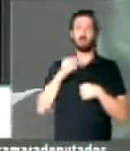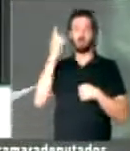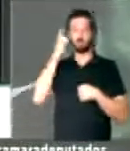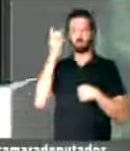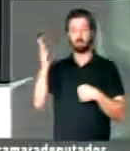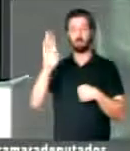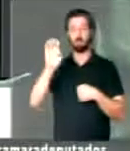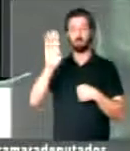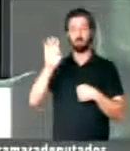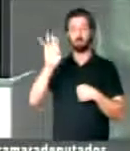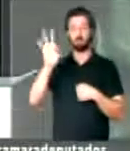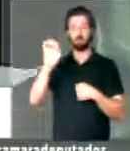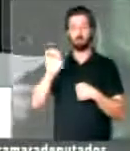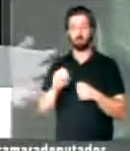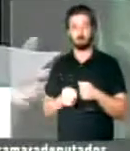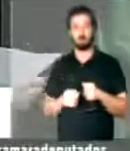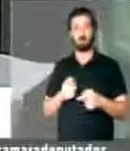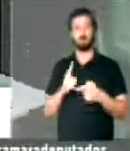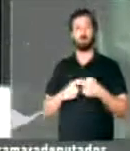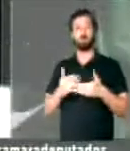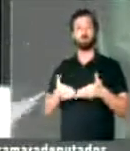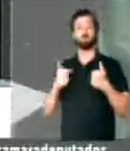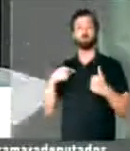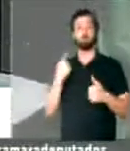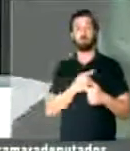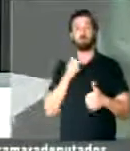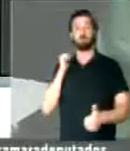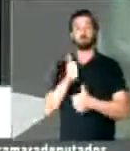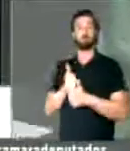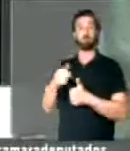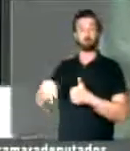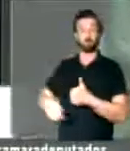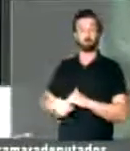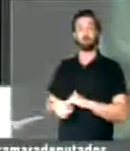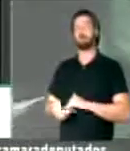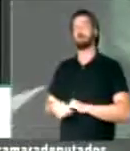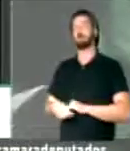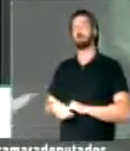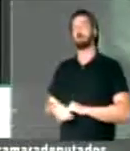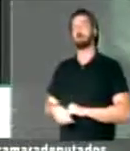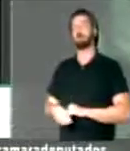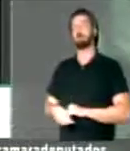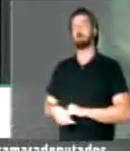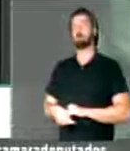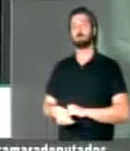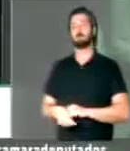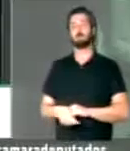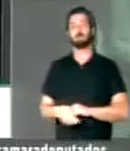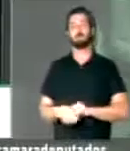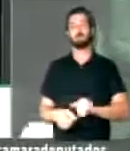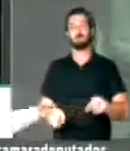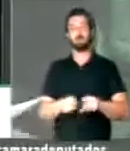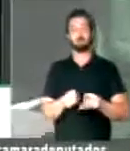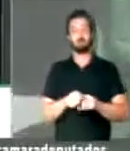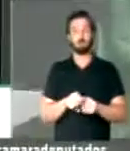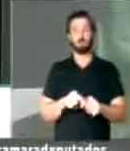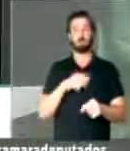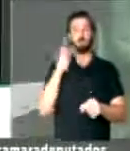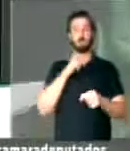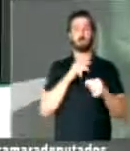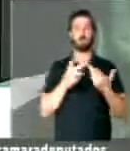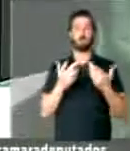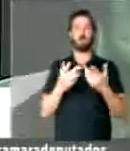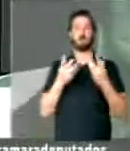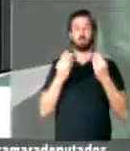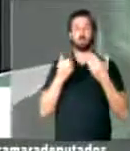deputado Bebeto, que pediu para a gente substituí-lo aqui. Pedir também aqui um registro com